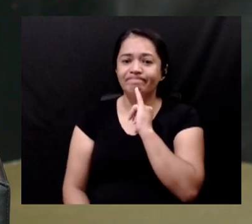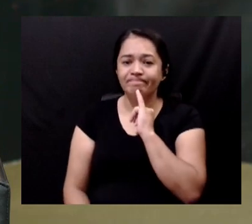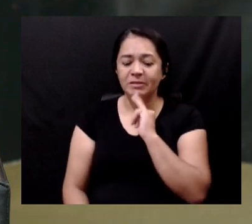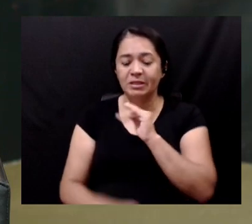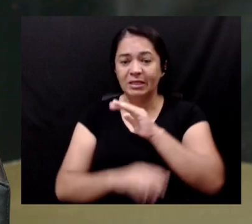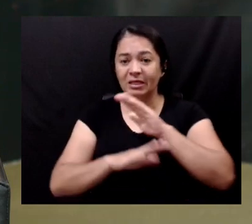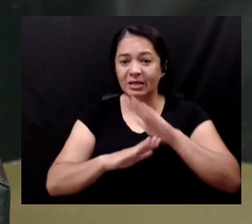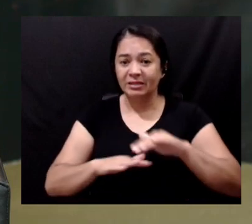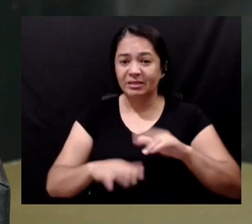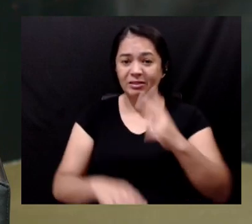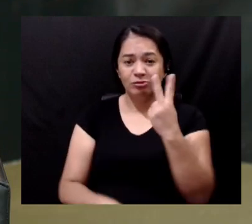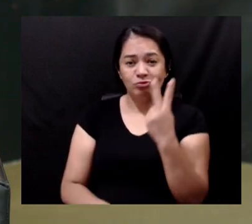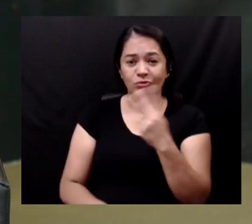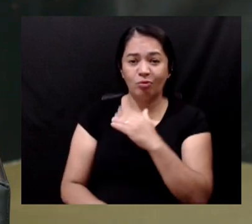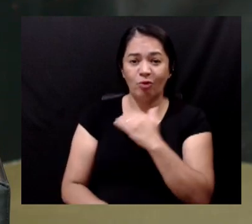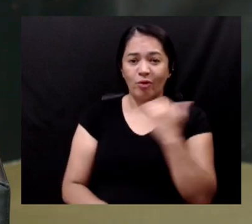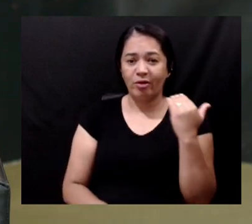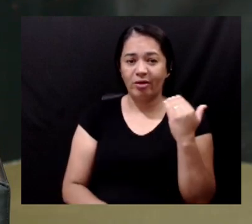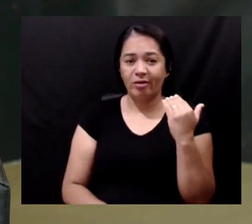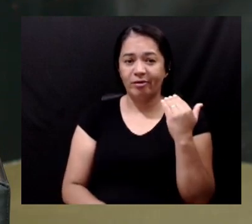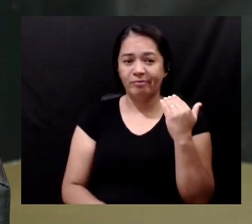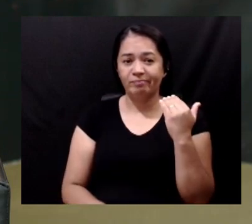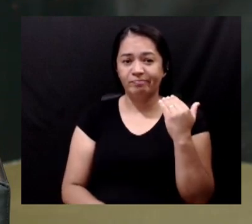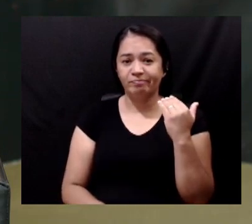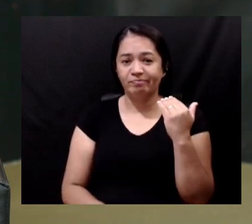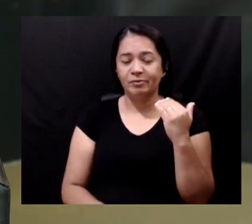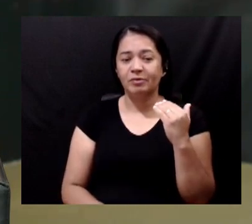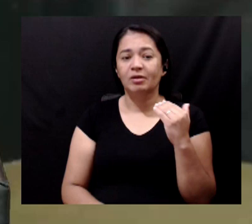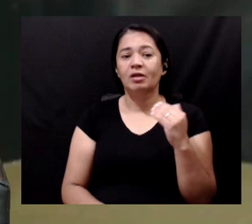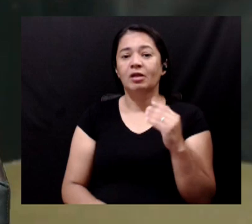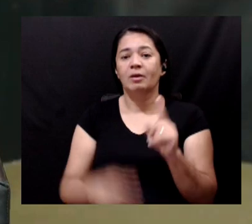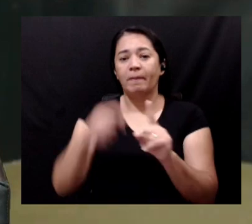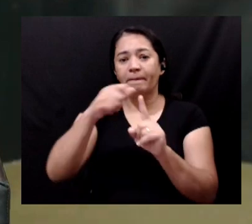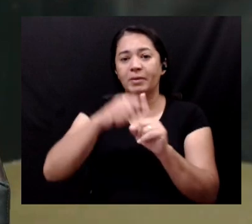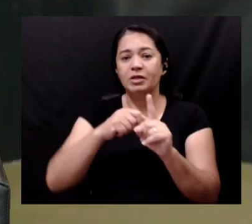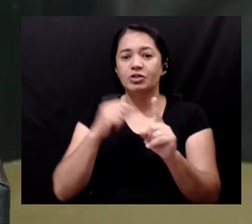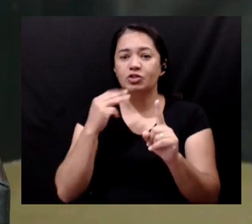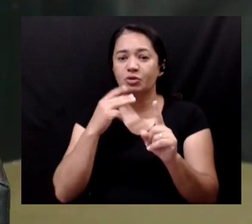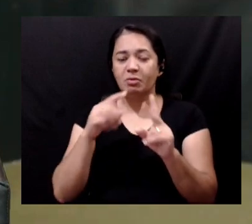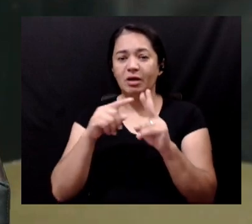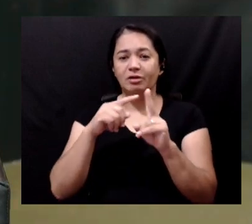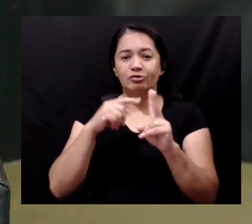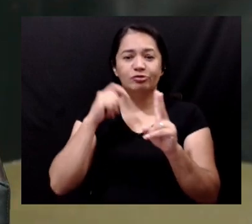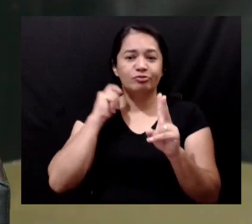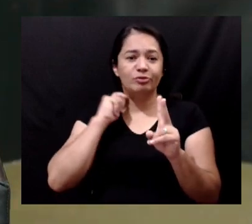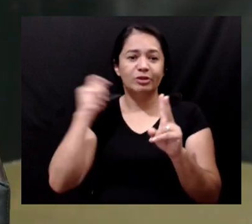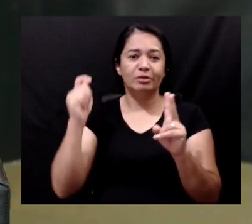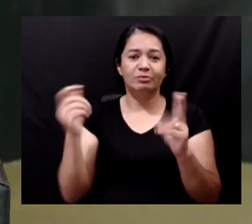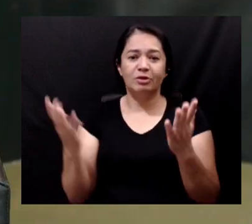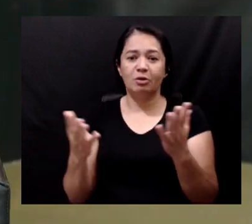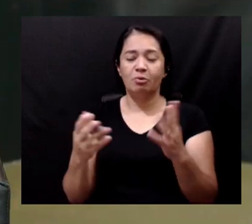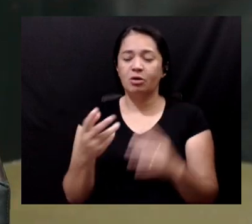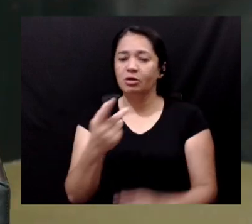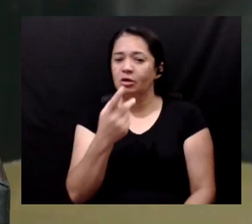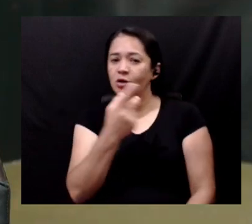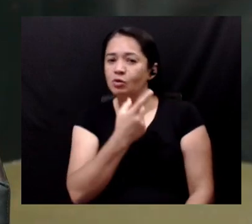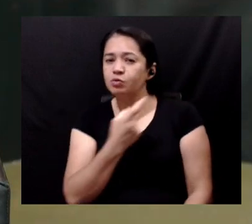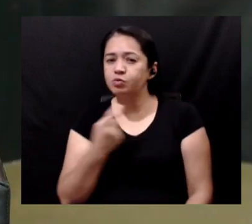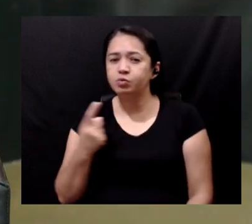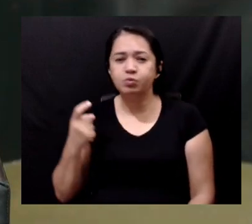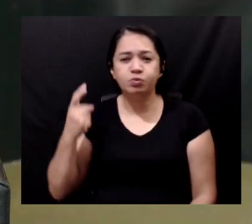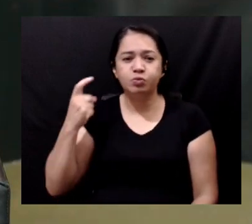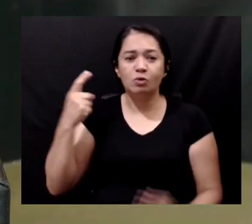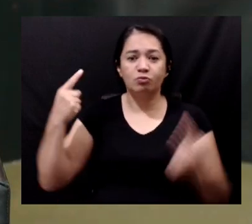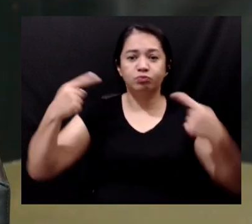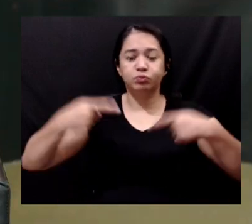entre março e abril deste ano, por conta da inalação proposital de aerosol presente em desodorantes, em um desafio proposto na internet,